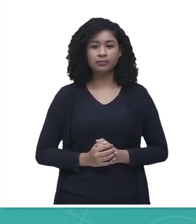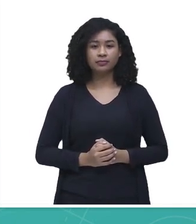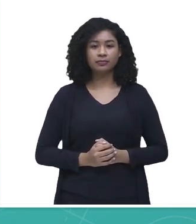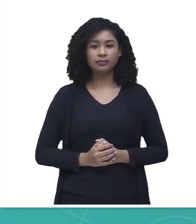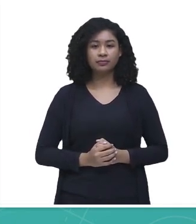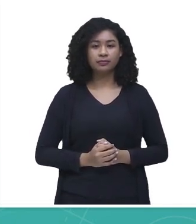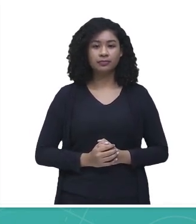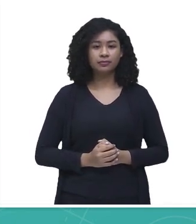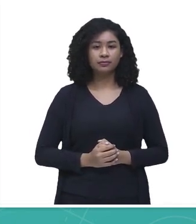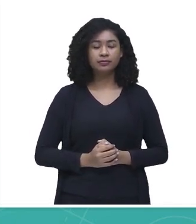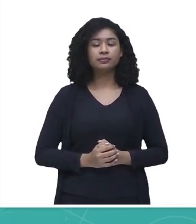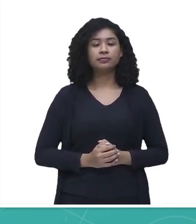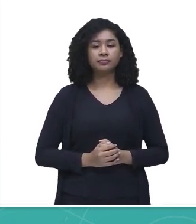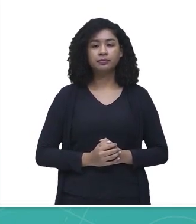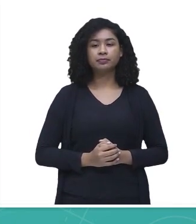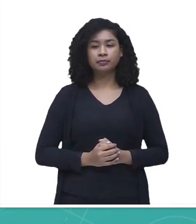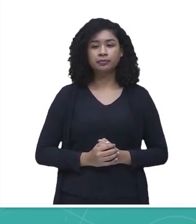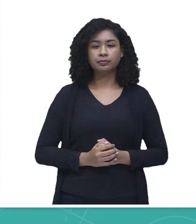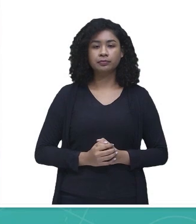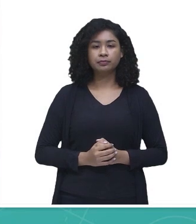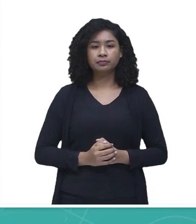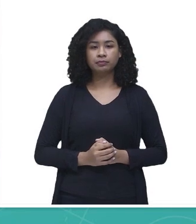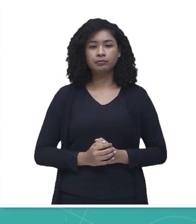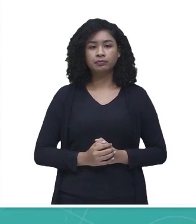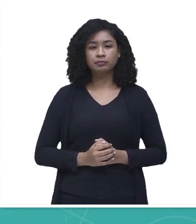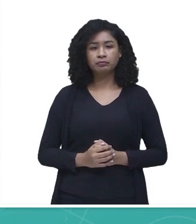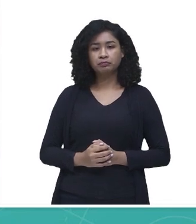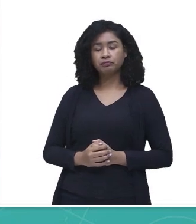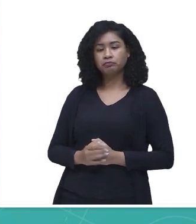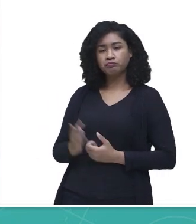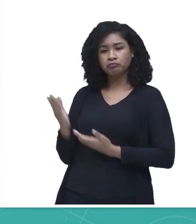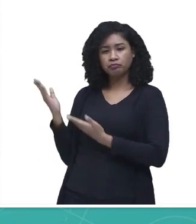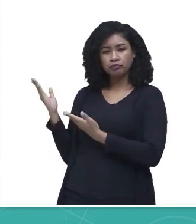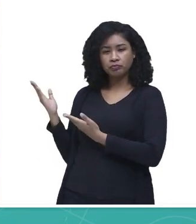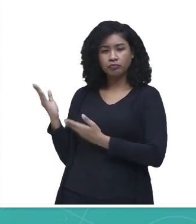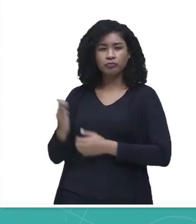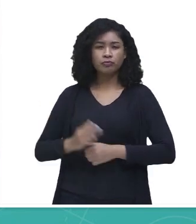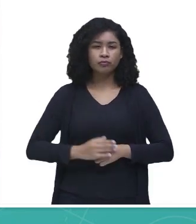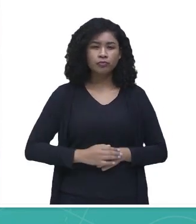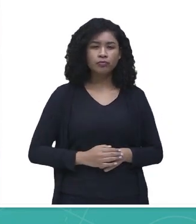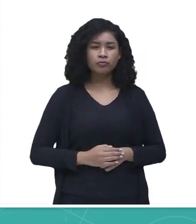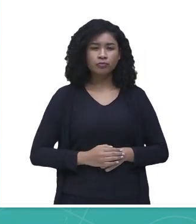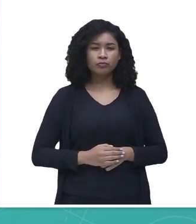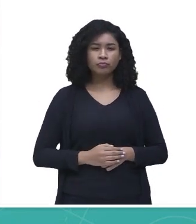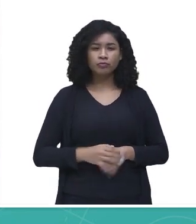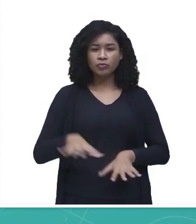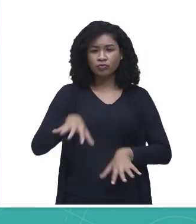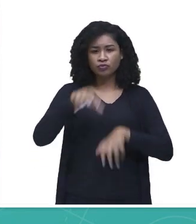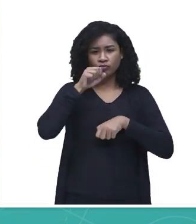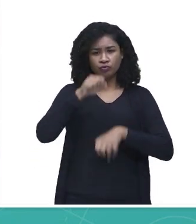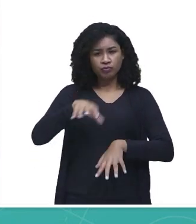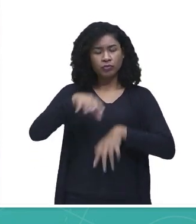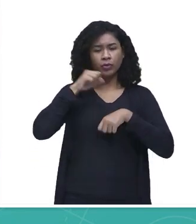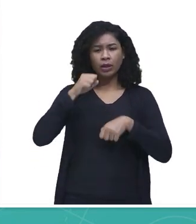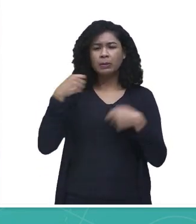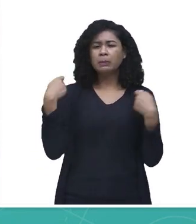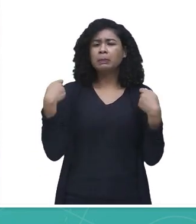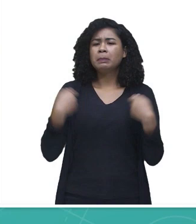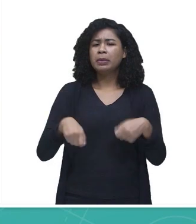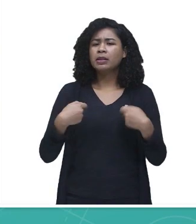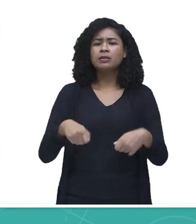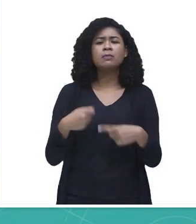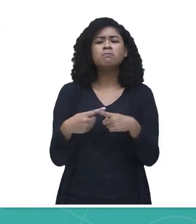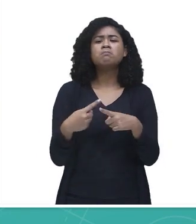E aí a respiração celular, por que ela precisa acontecer? Todos os seres vivos que eu mostrei para vocês, né? Nós